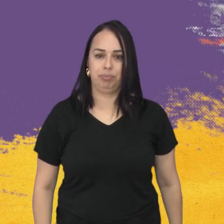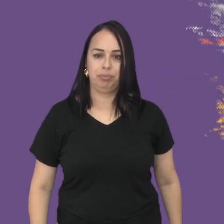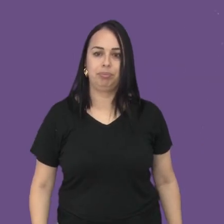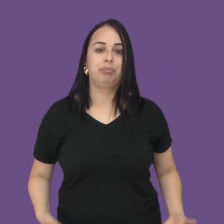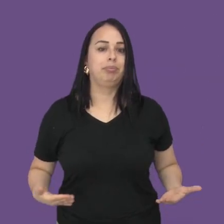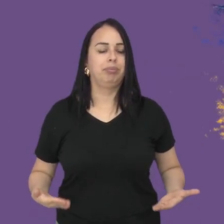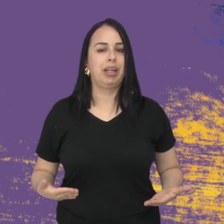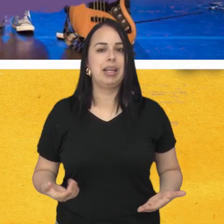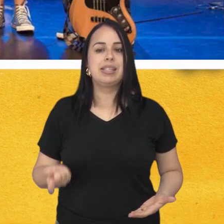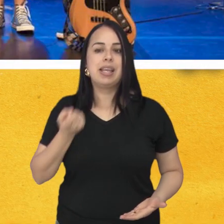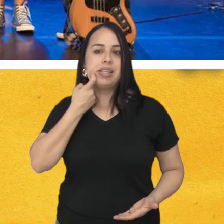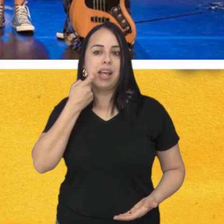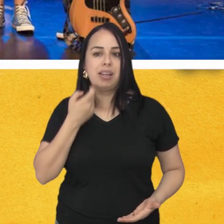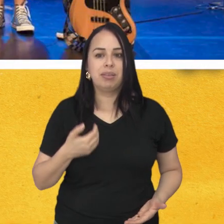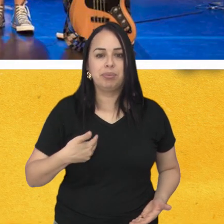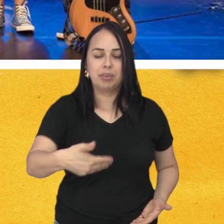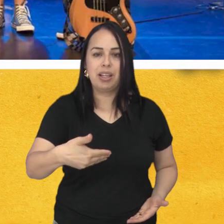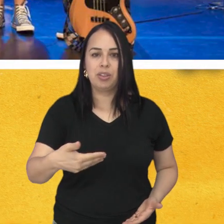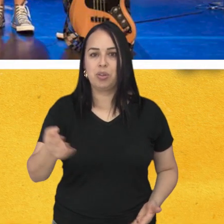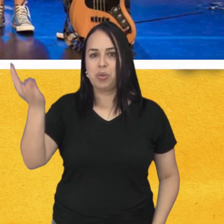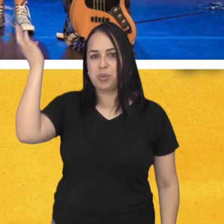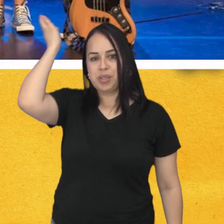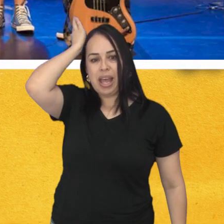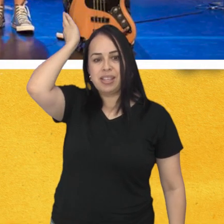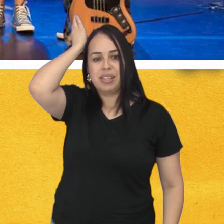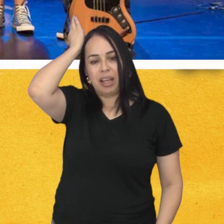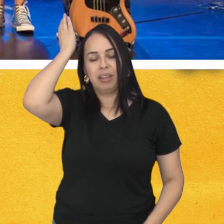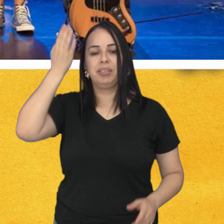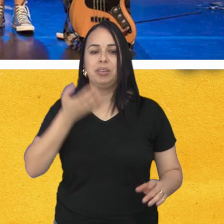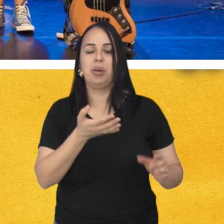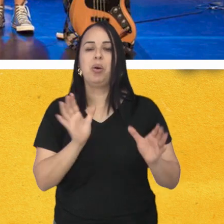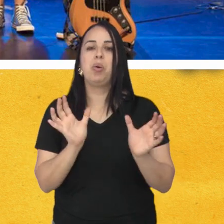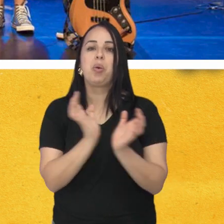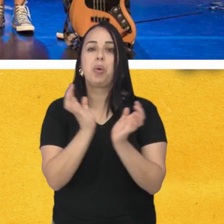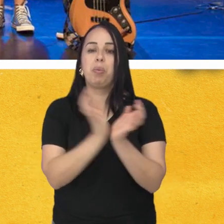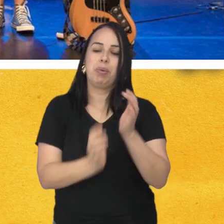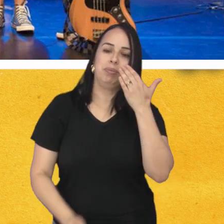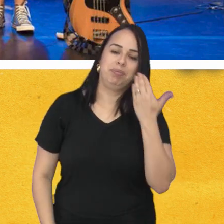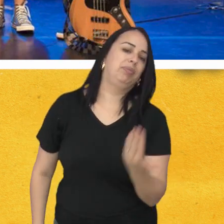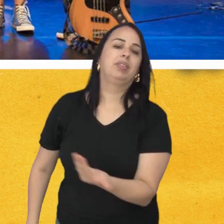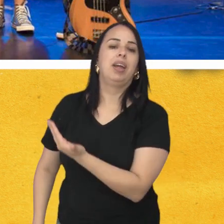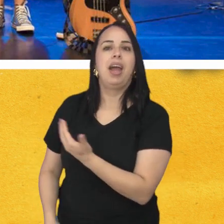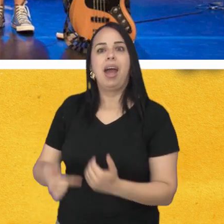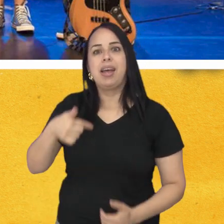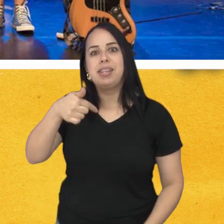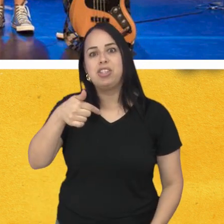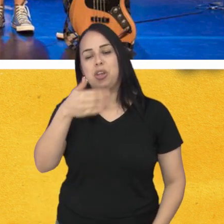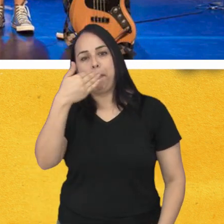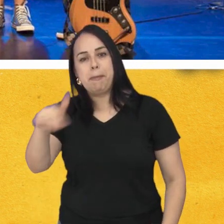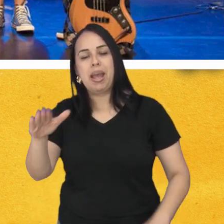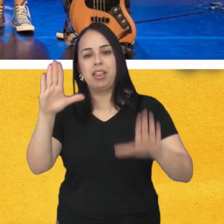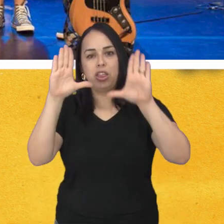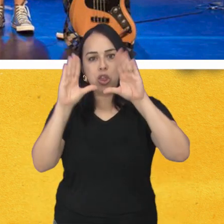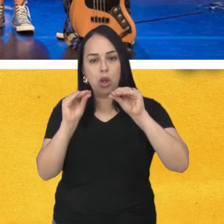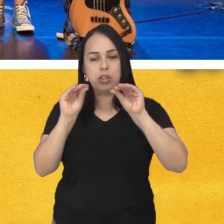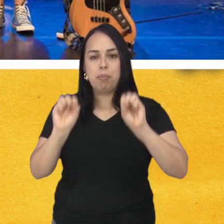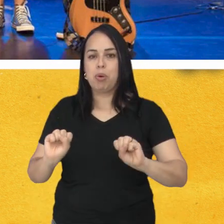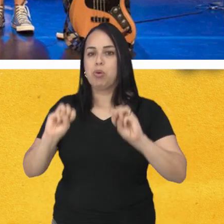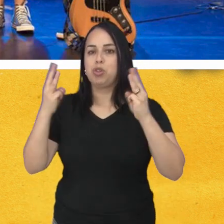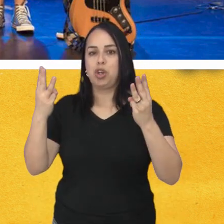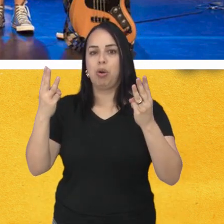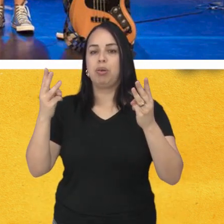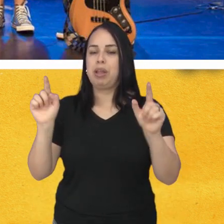público. Nesta sexta-feira, o SESC recebe a banda Tropicadelia, às 7h30 da noite, para um show